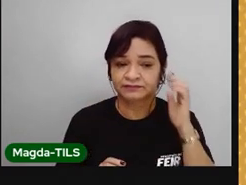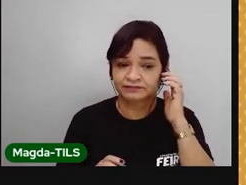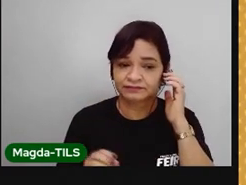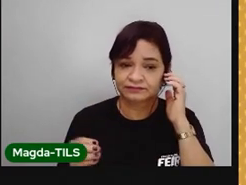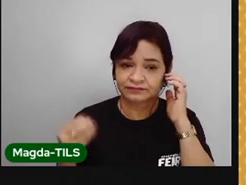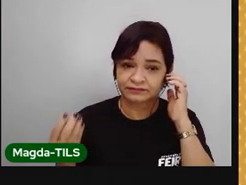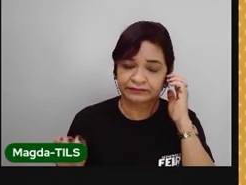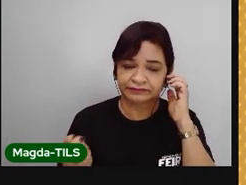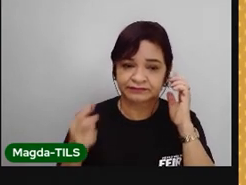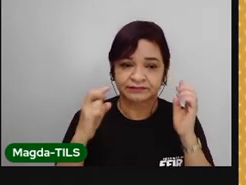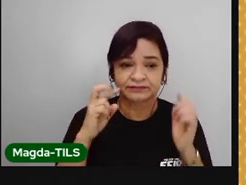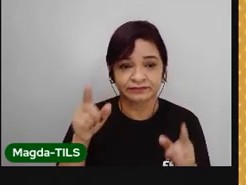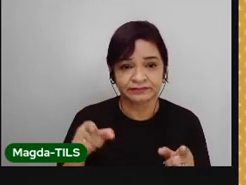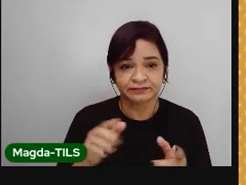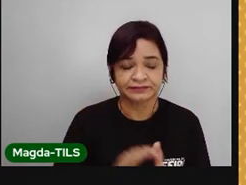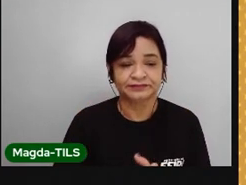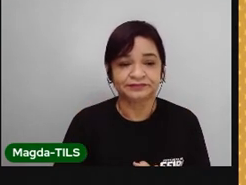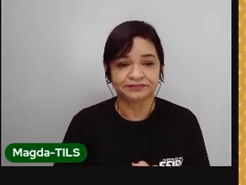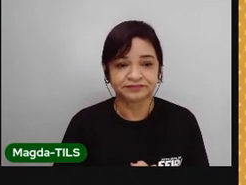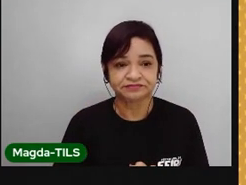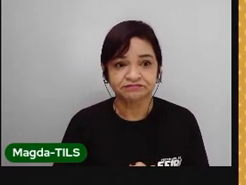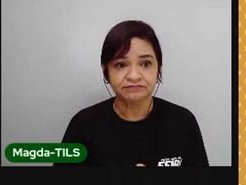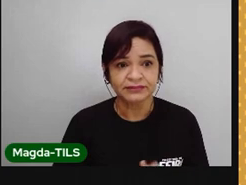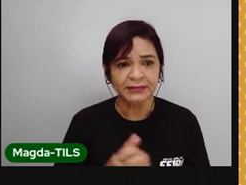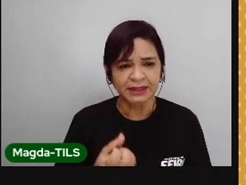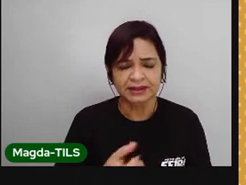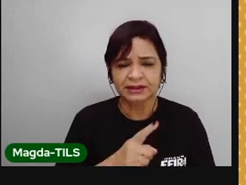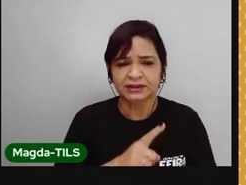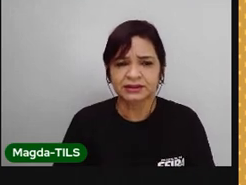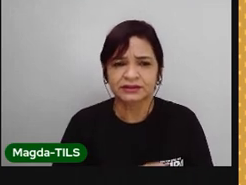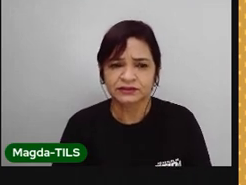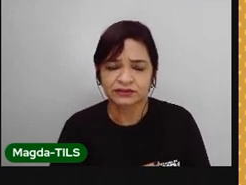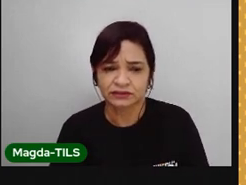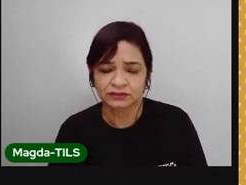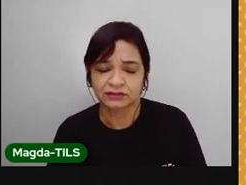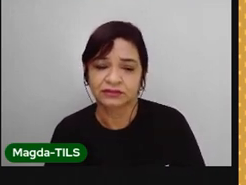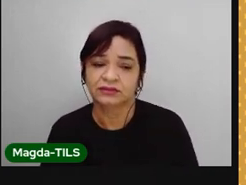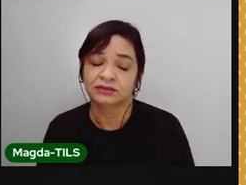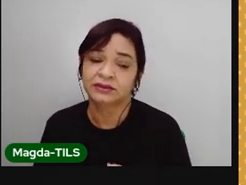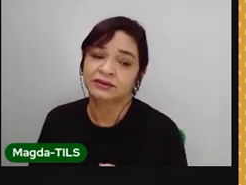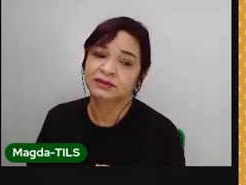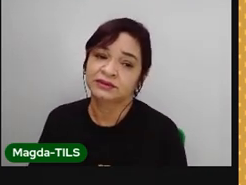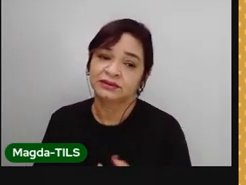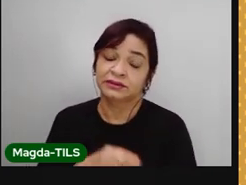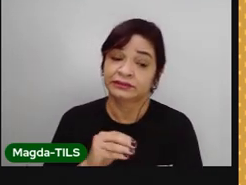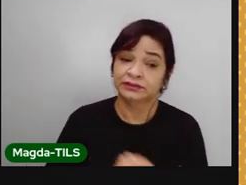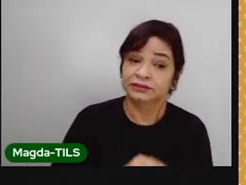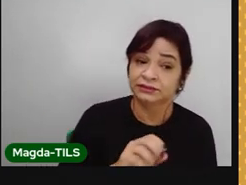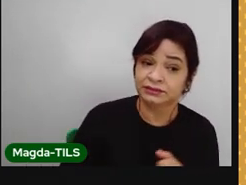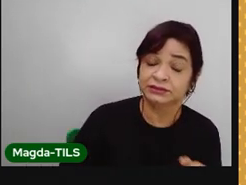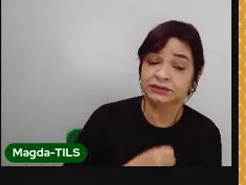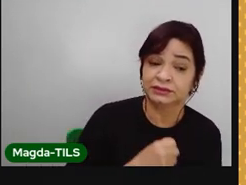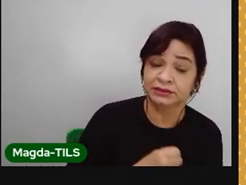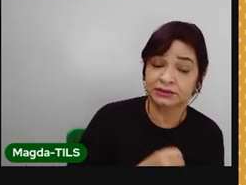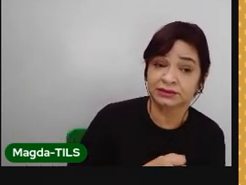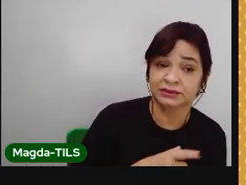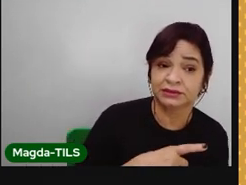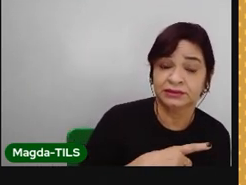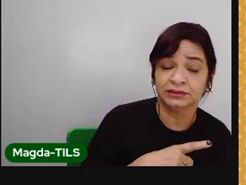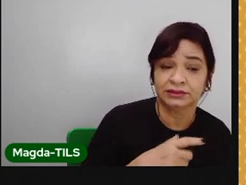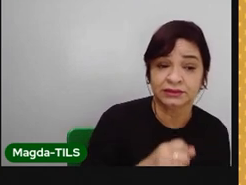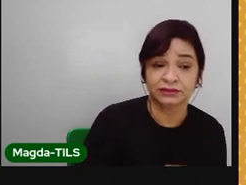Então, justamente por causa dessas 6 horas que sobram, teoricamente, no final de cada ano, é que existem os anos que